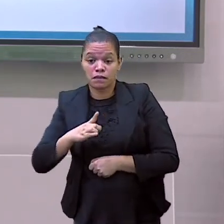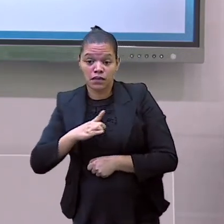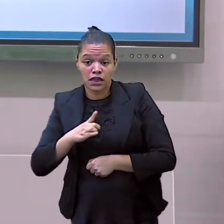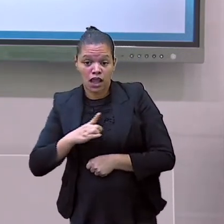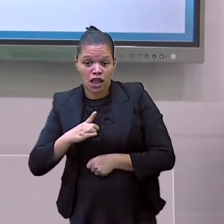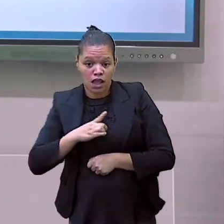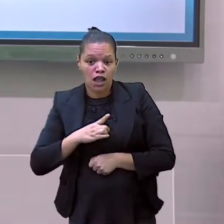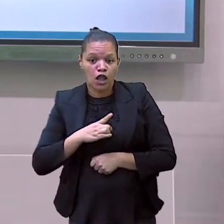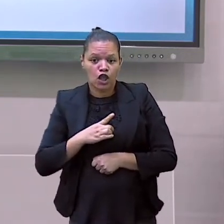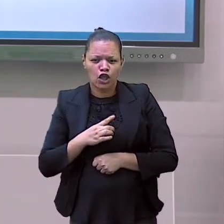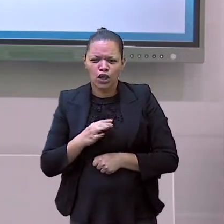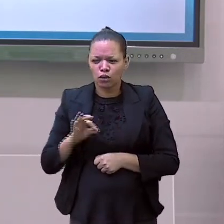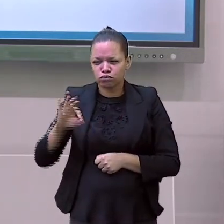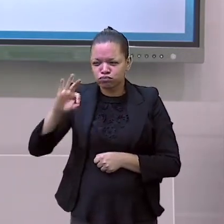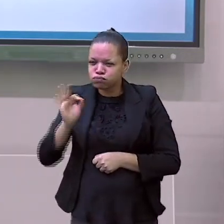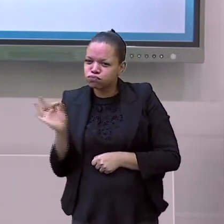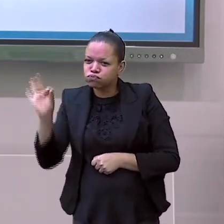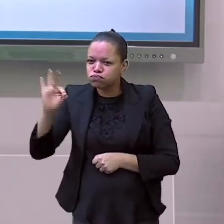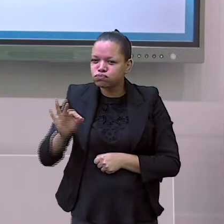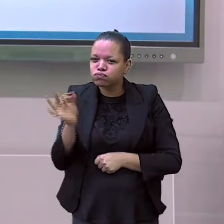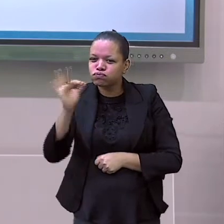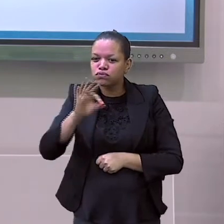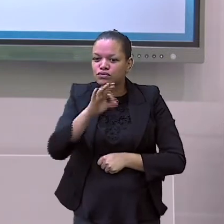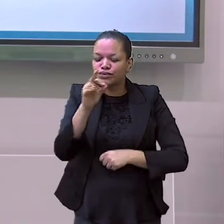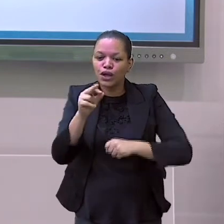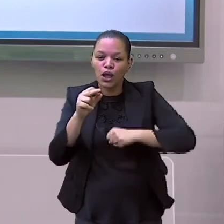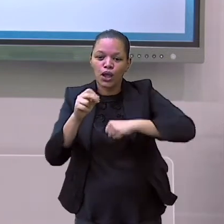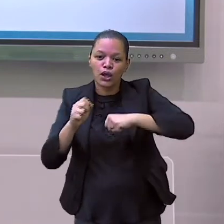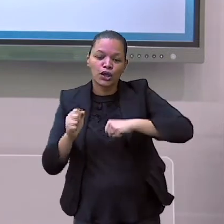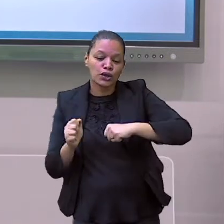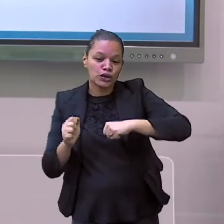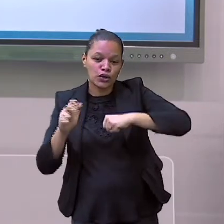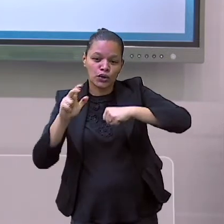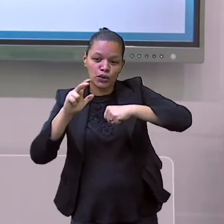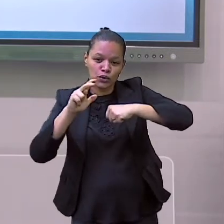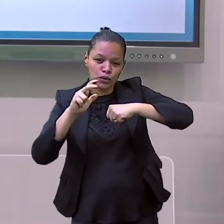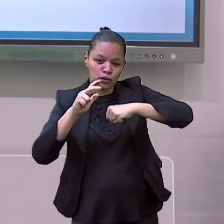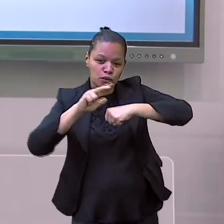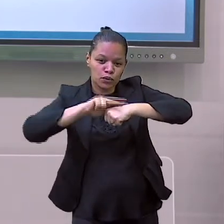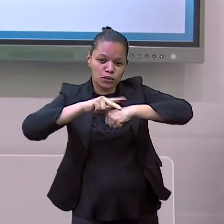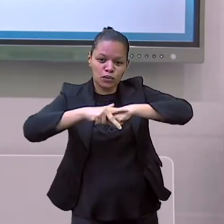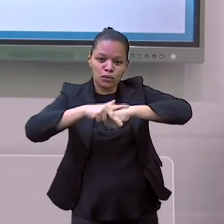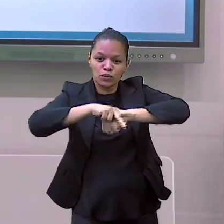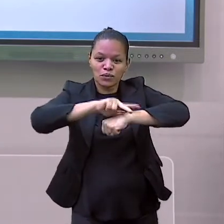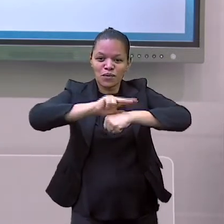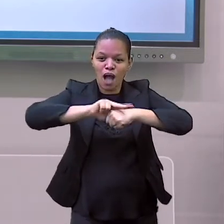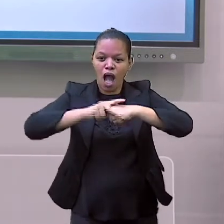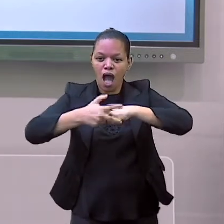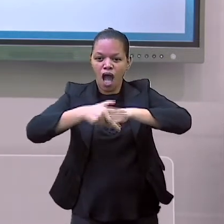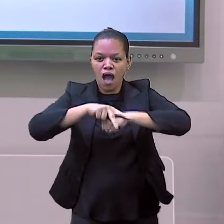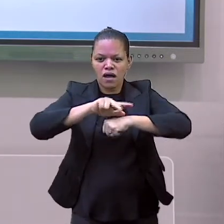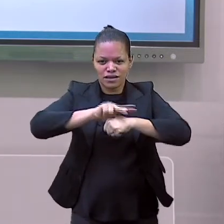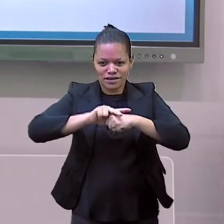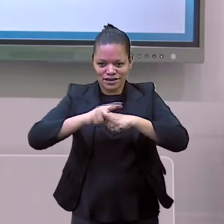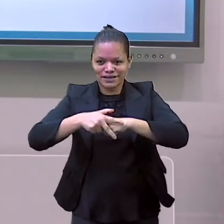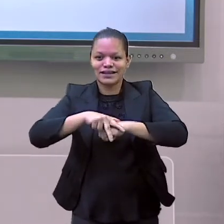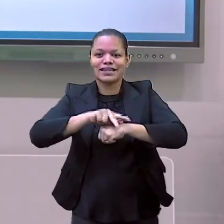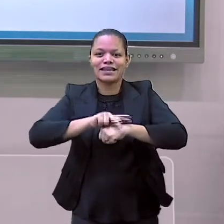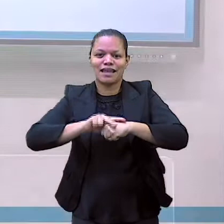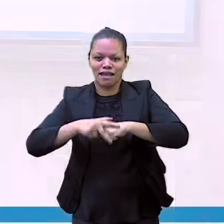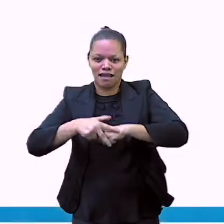te picando e picando outras pessoas, e aí vai ter o contágio aí maior de pessoas.